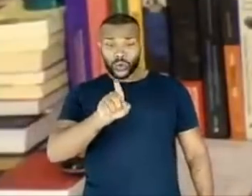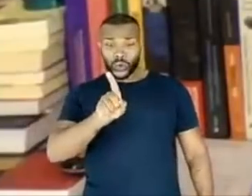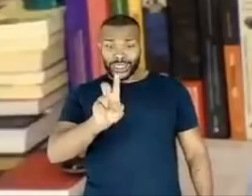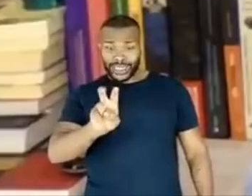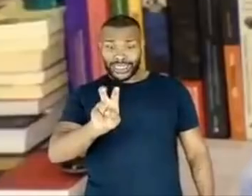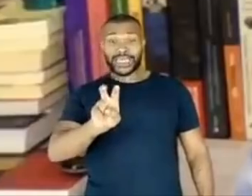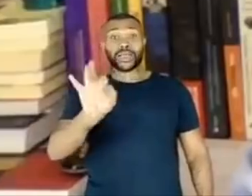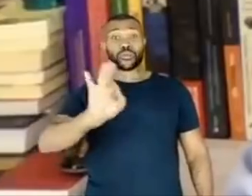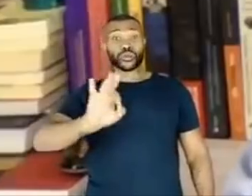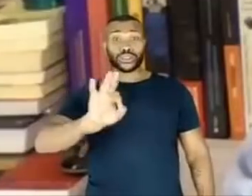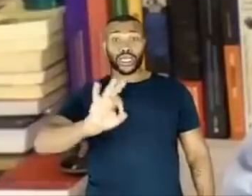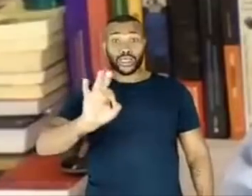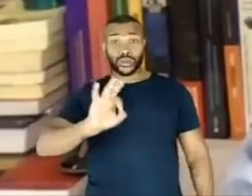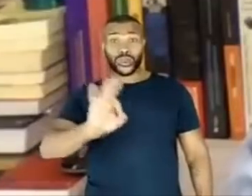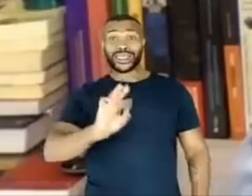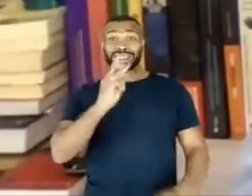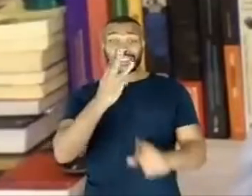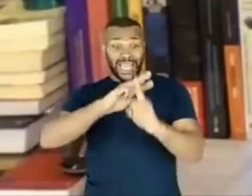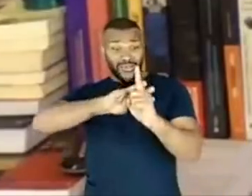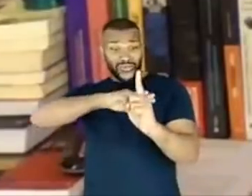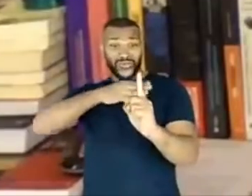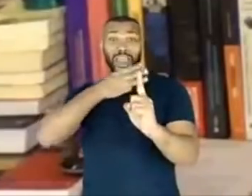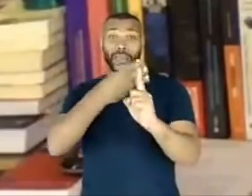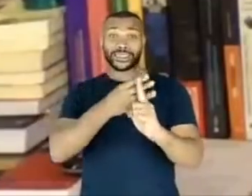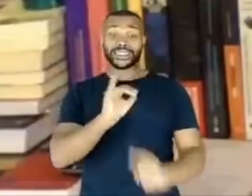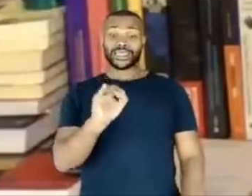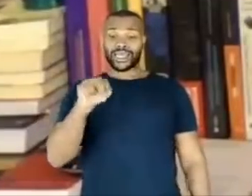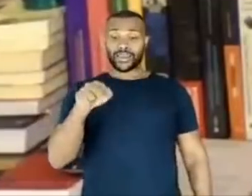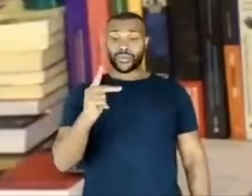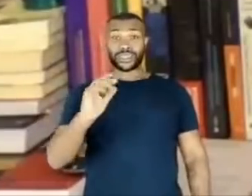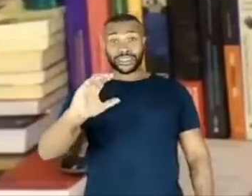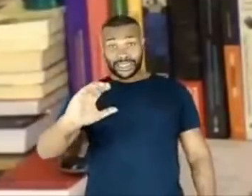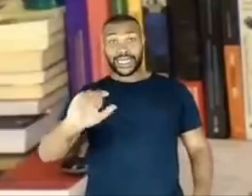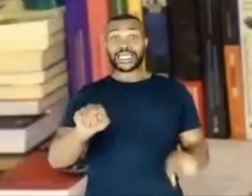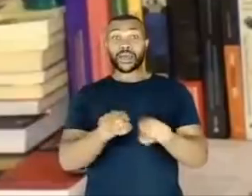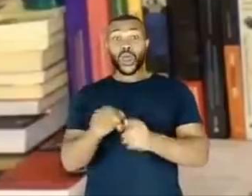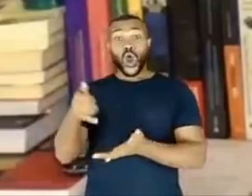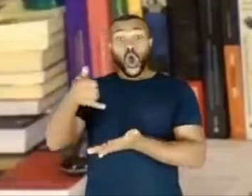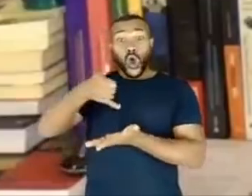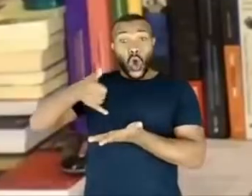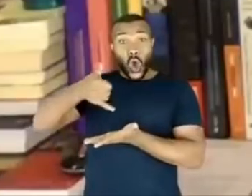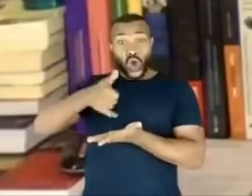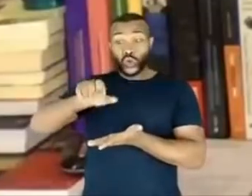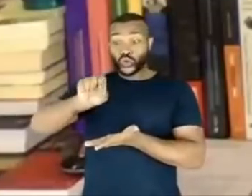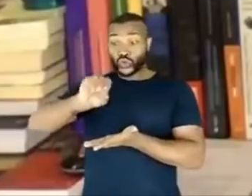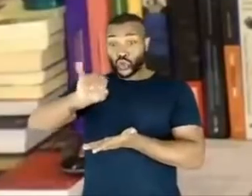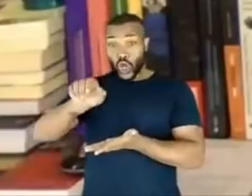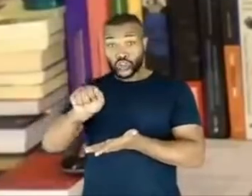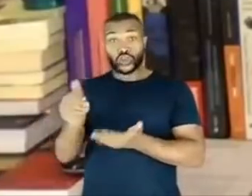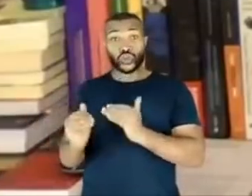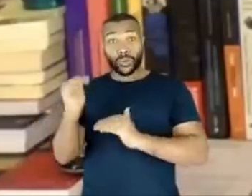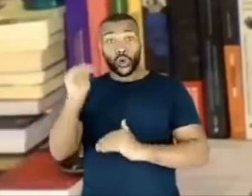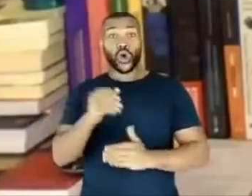15,5%, 3 vezes maior do que a variação do INPC. O óleo de soja subiu 104%, o feijão 81,4%,